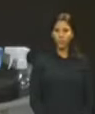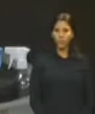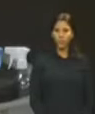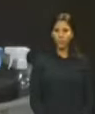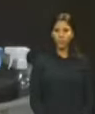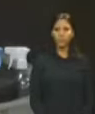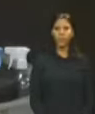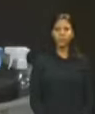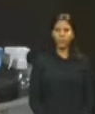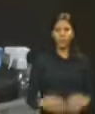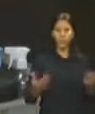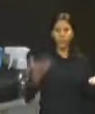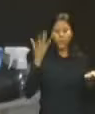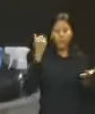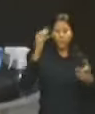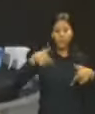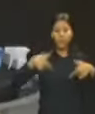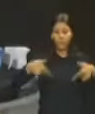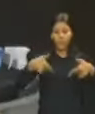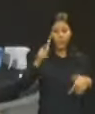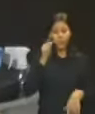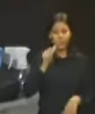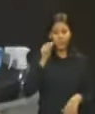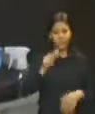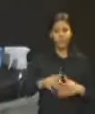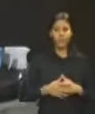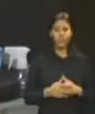a luta das mulheres.